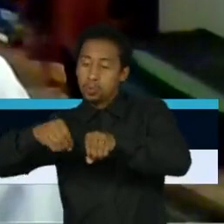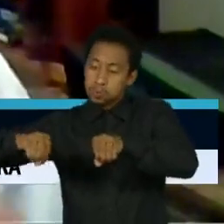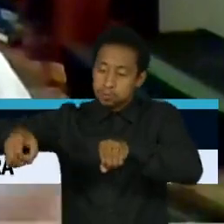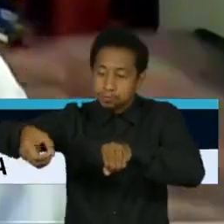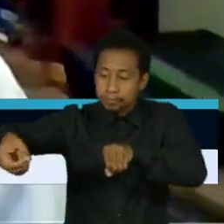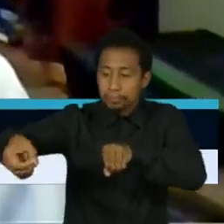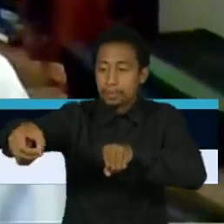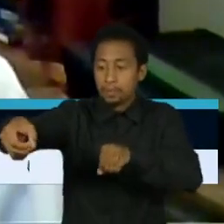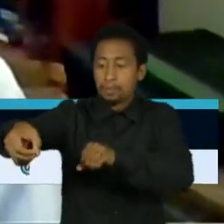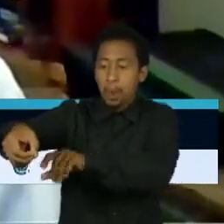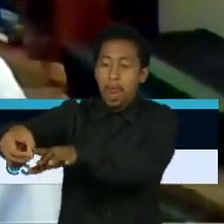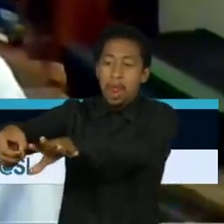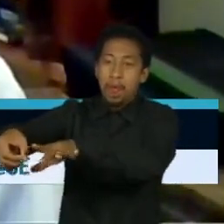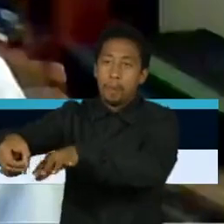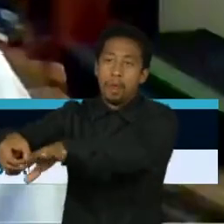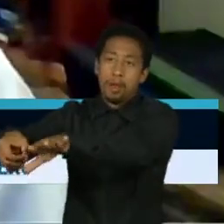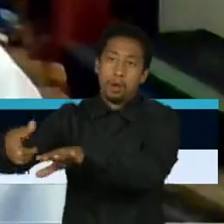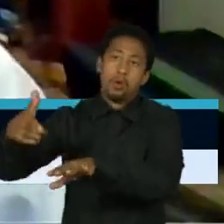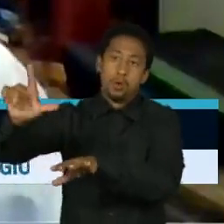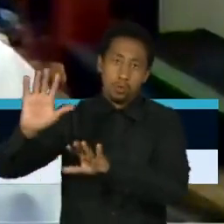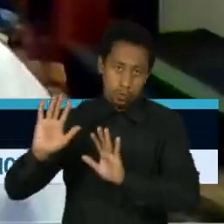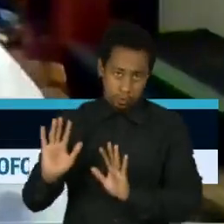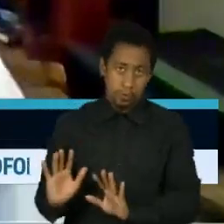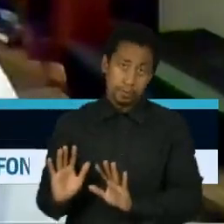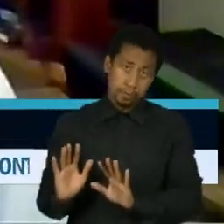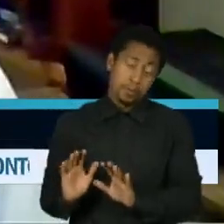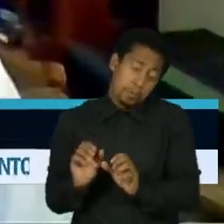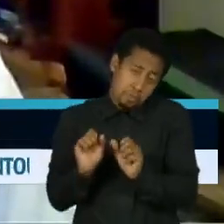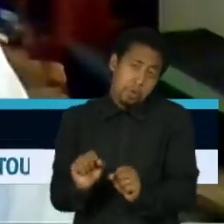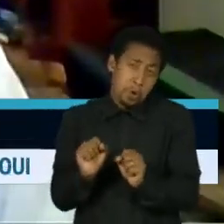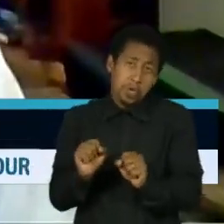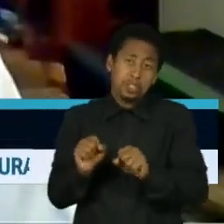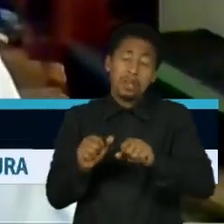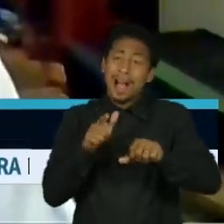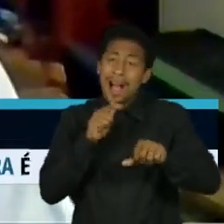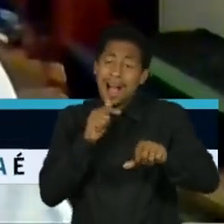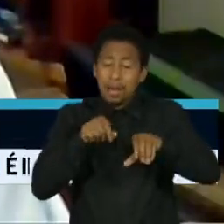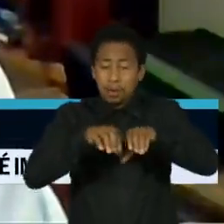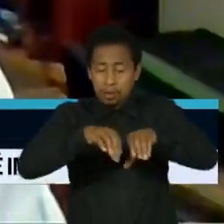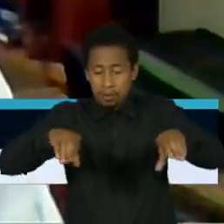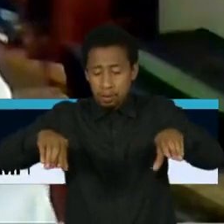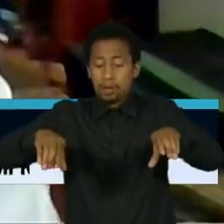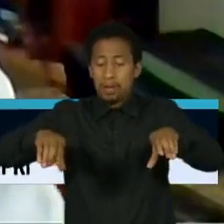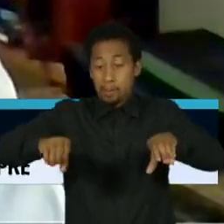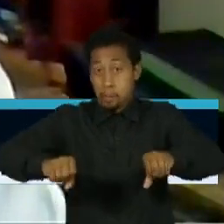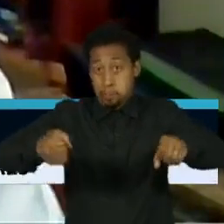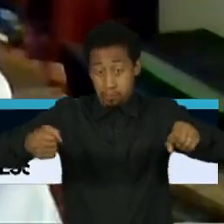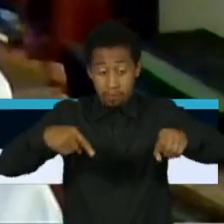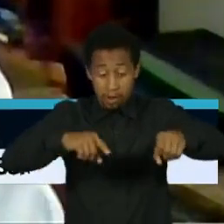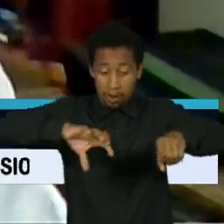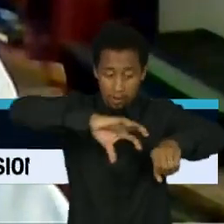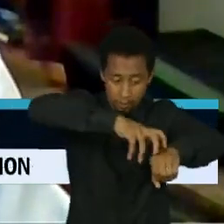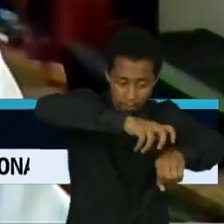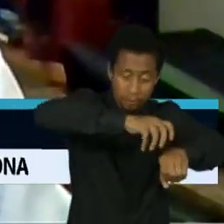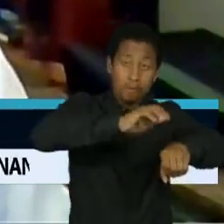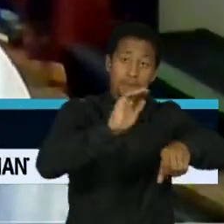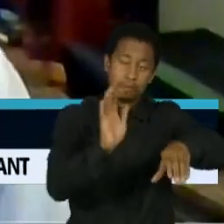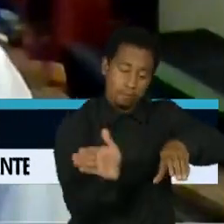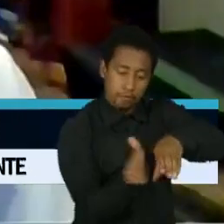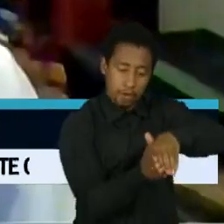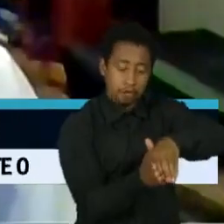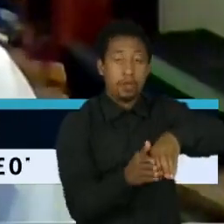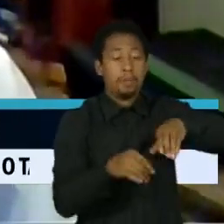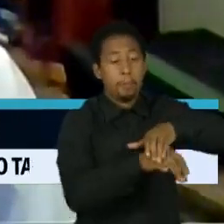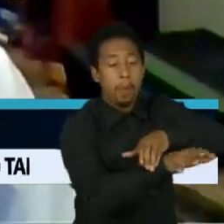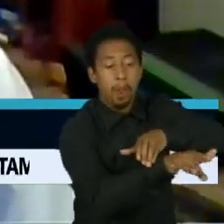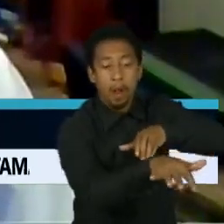no interceptor. Ou jogar no Tietê direto, ou jogar num outro coletor-tronco que ela eventualmente tenha e que comporte essa vazão,